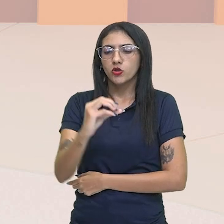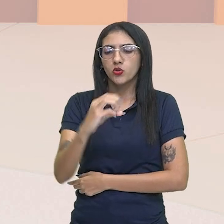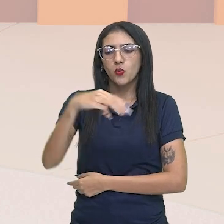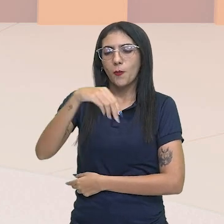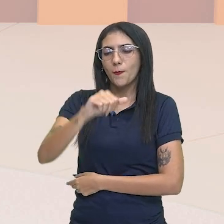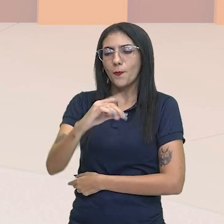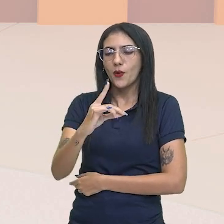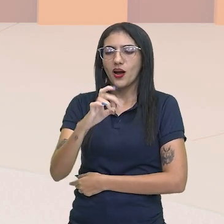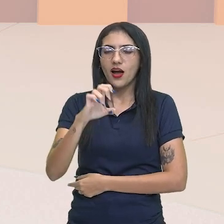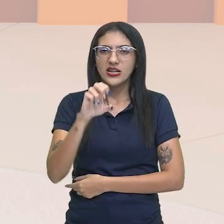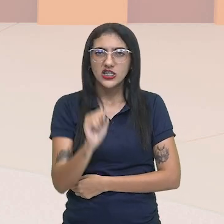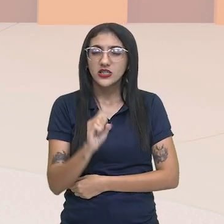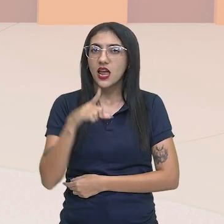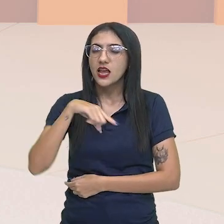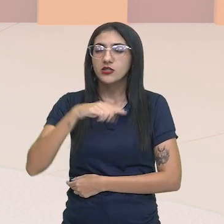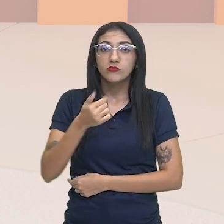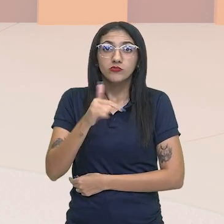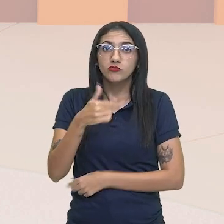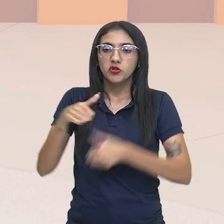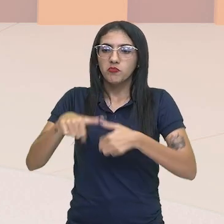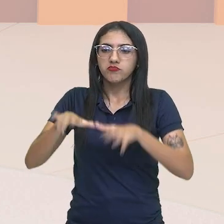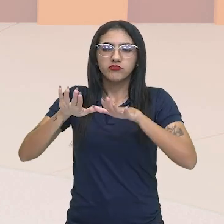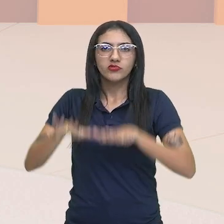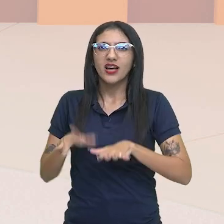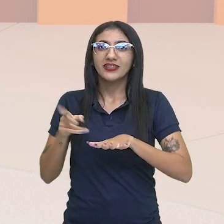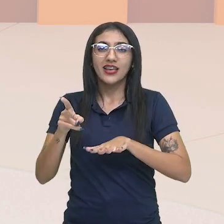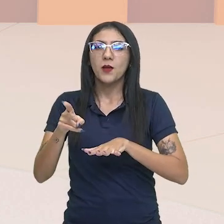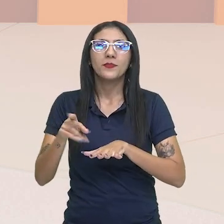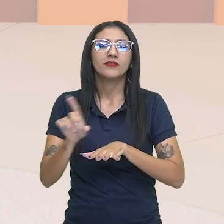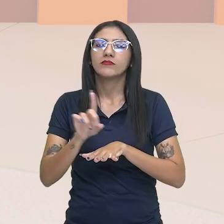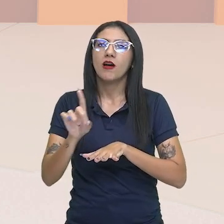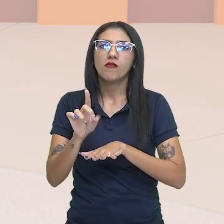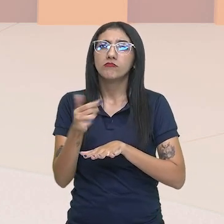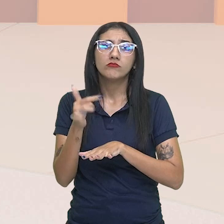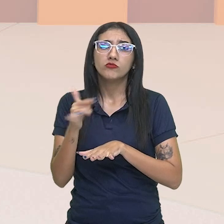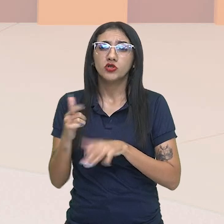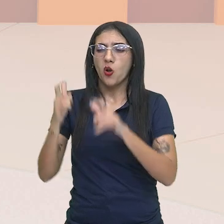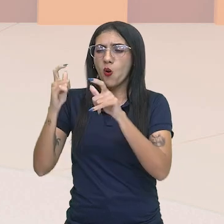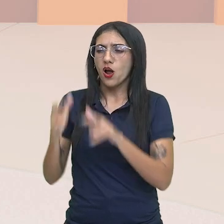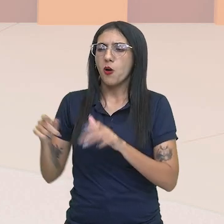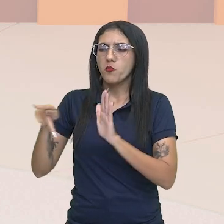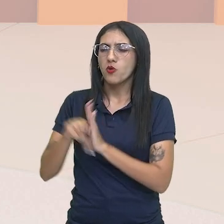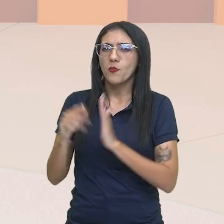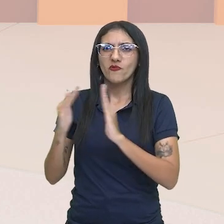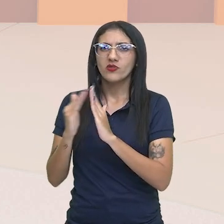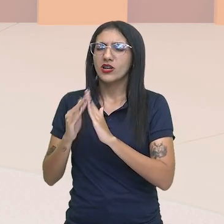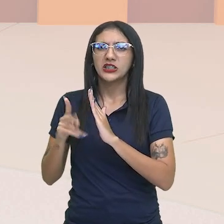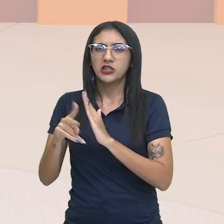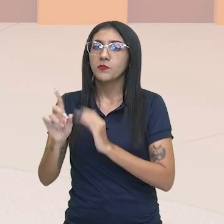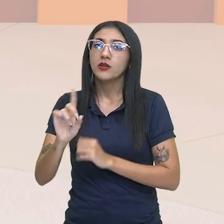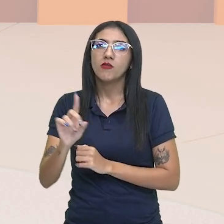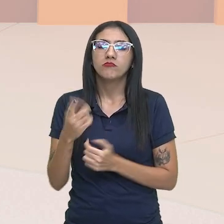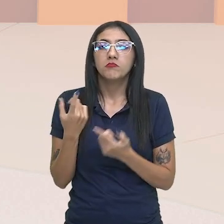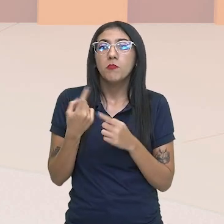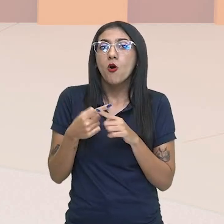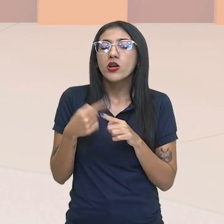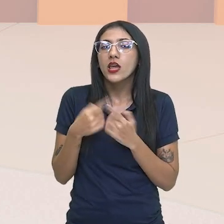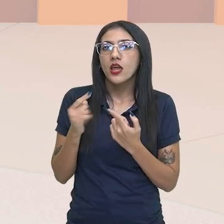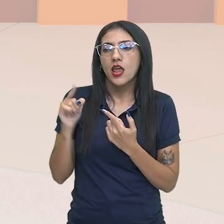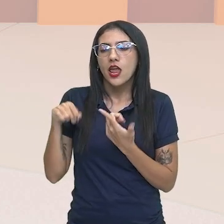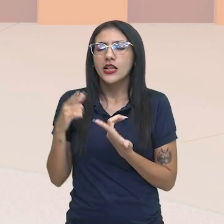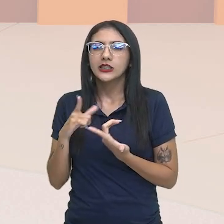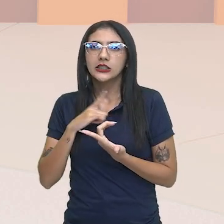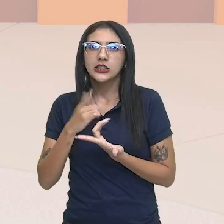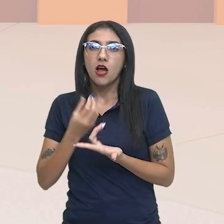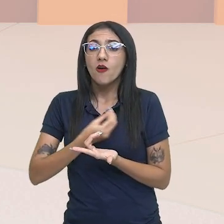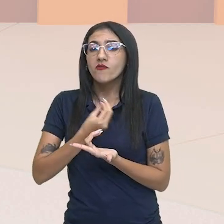onde eles não se fixavam em um único lugar, Eles não tinham uma moradia fixa, até mesmo porque eles